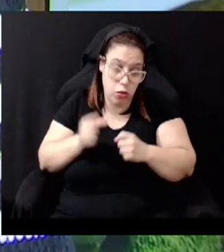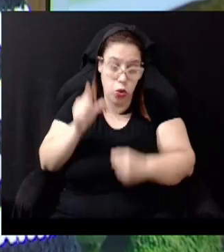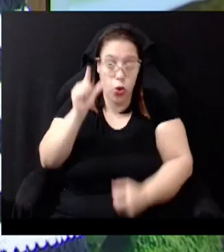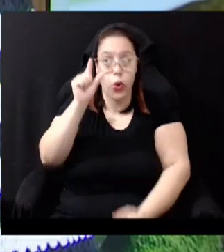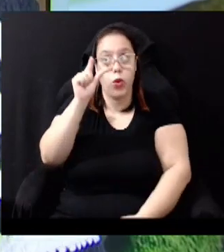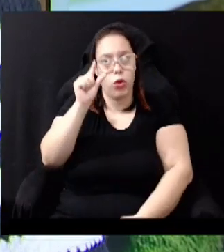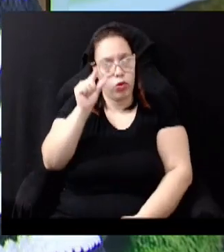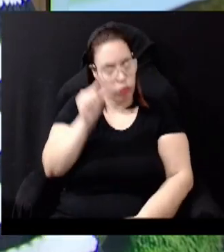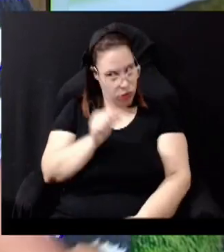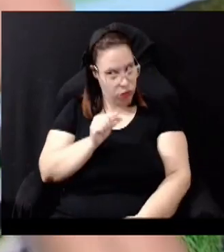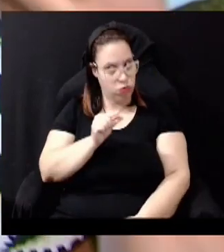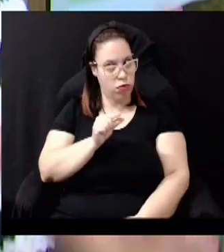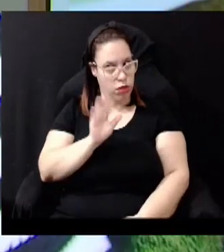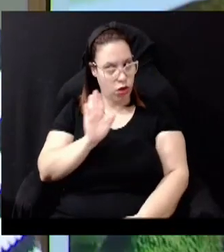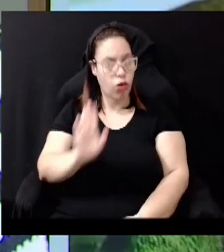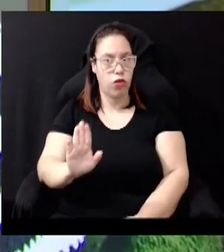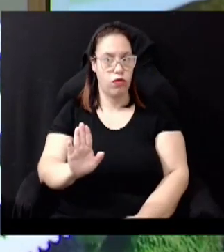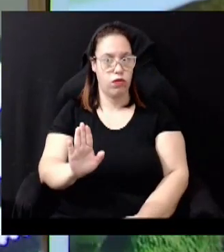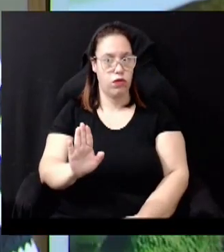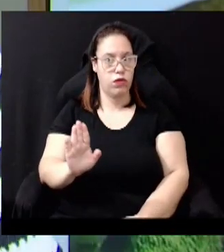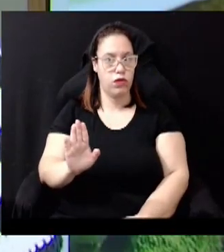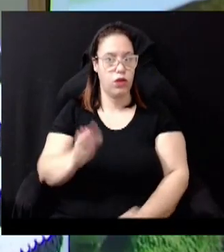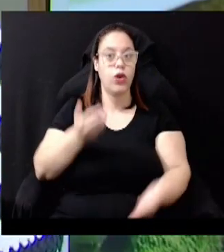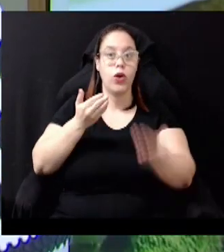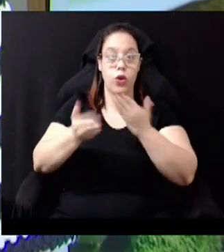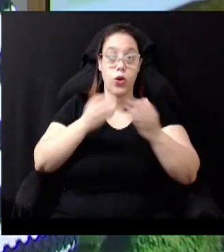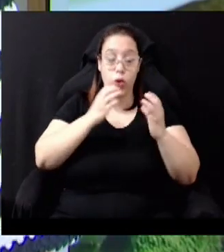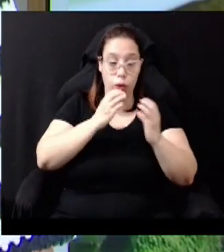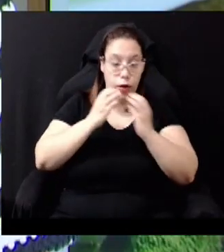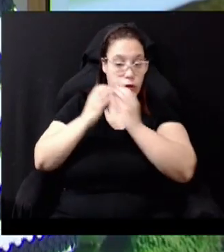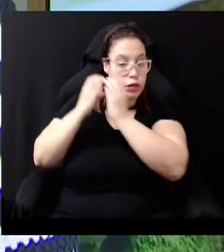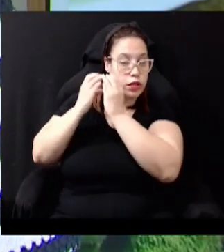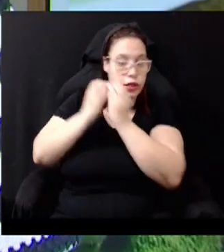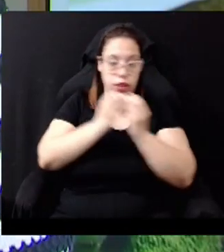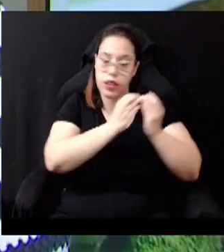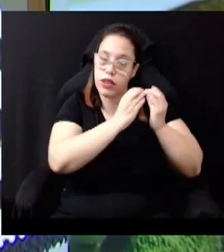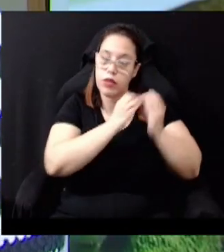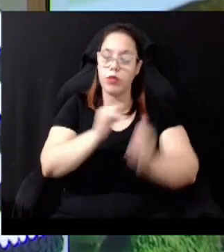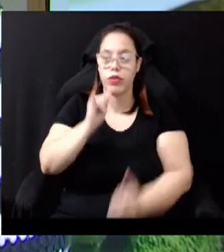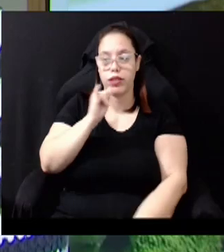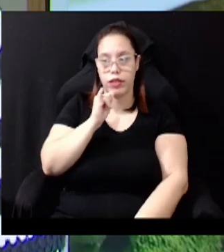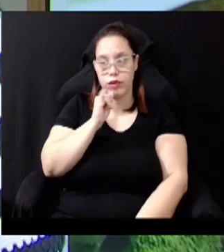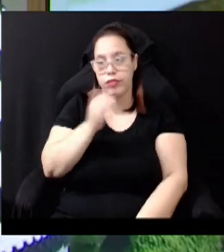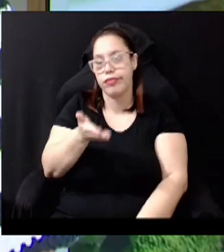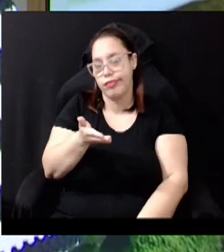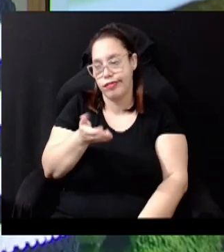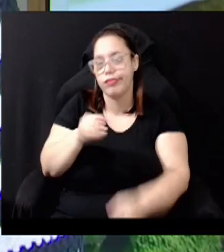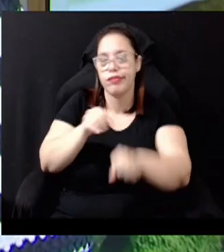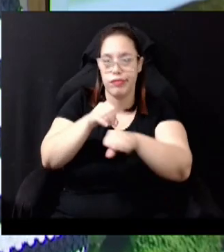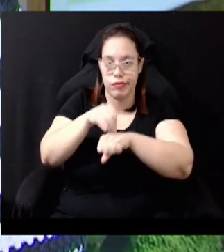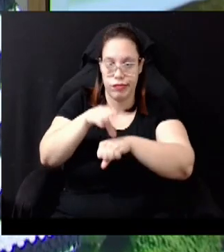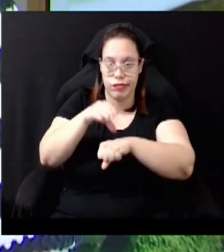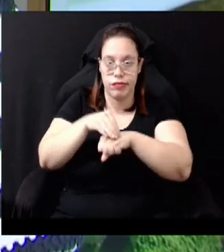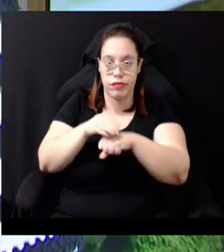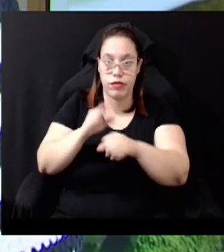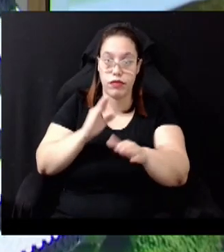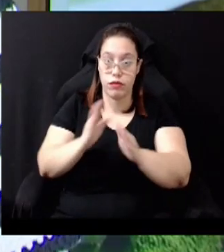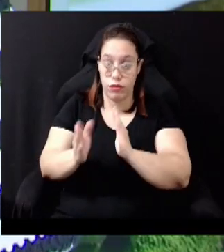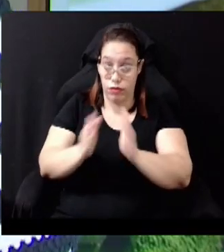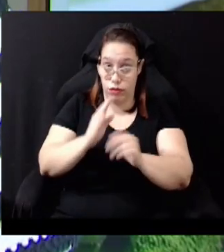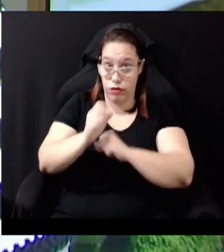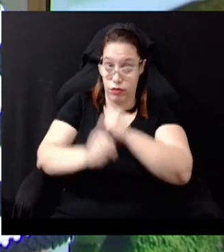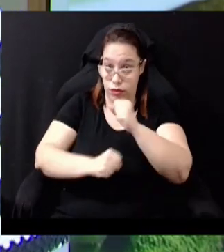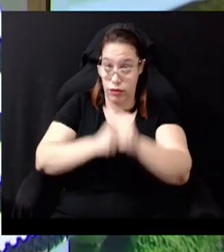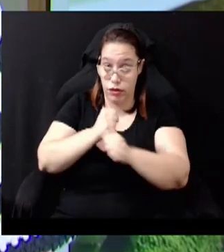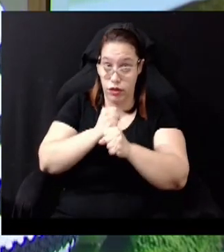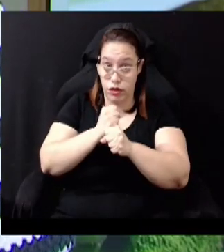numa frequência menor quando comparado com a melancia, por exemplo. Né? Porque a recomendação para essa estação são de